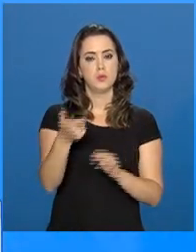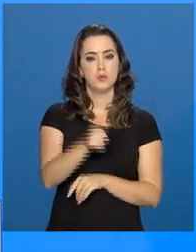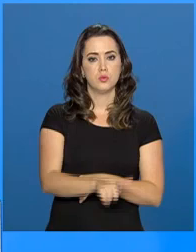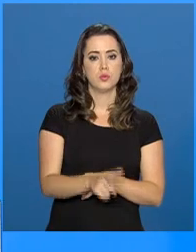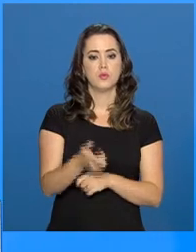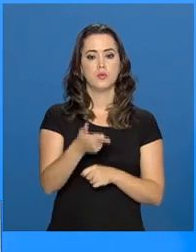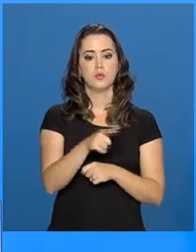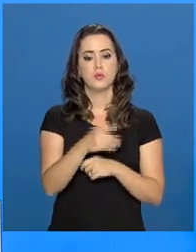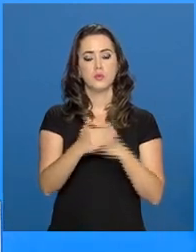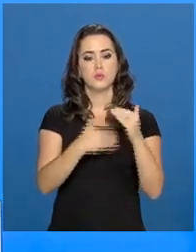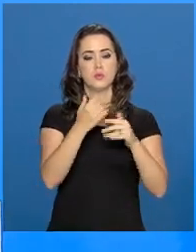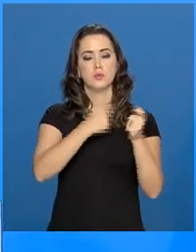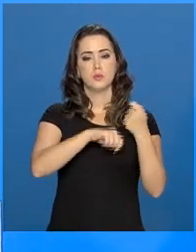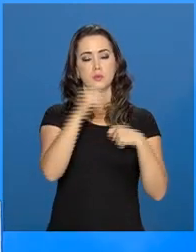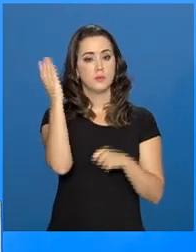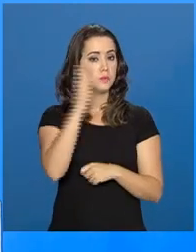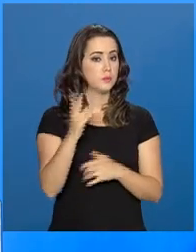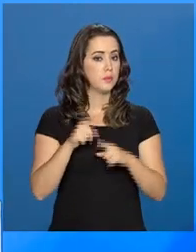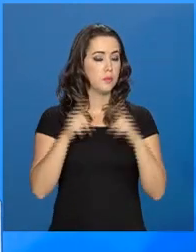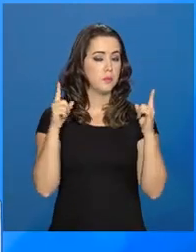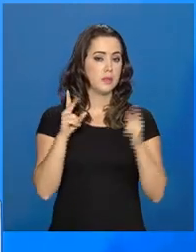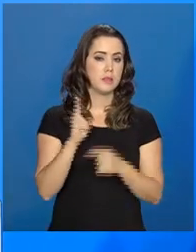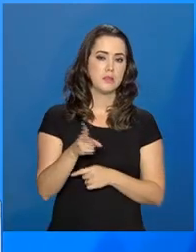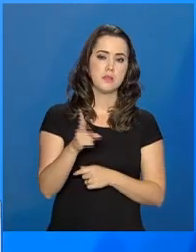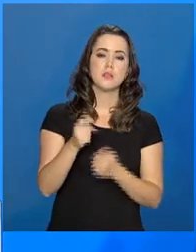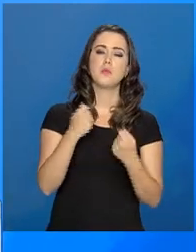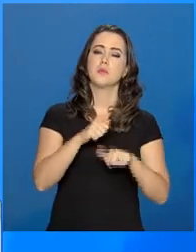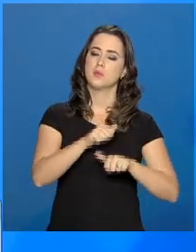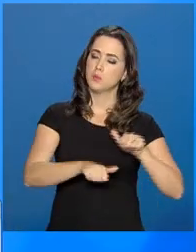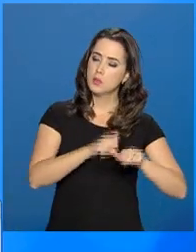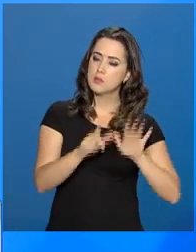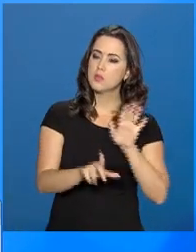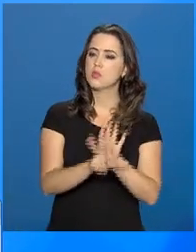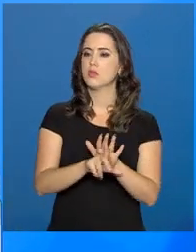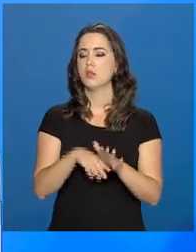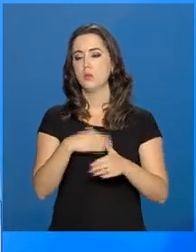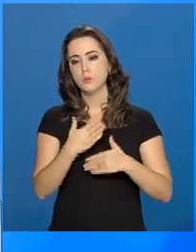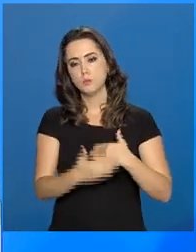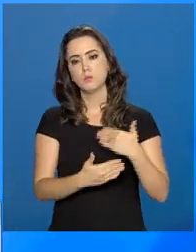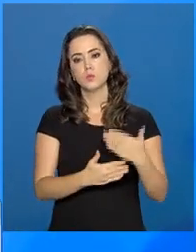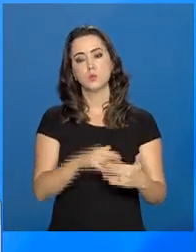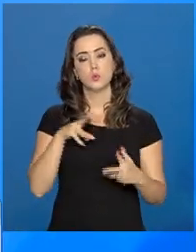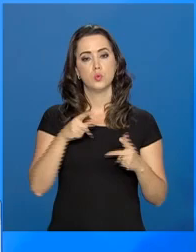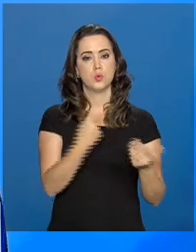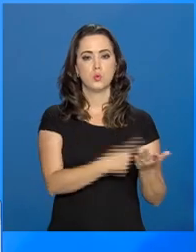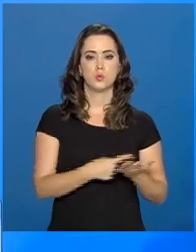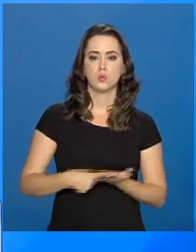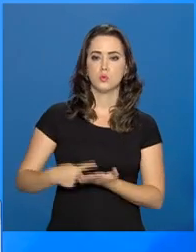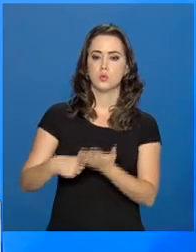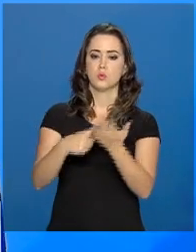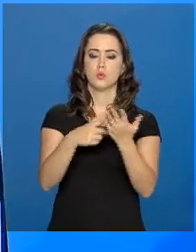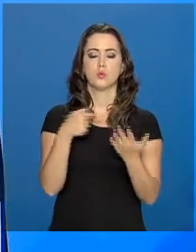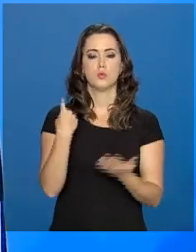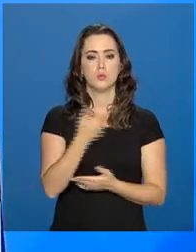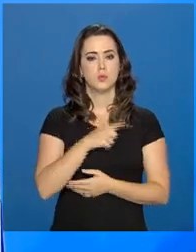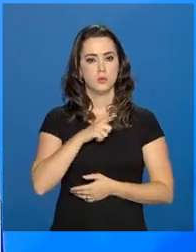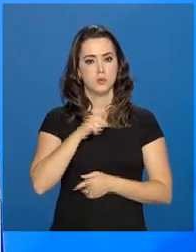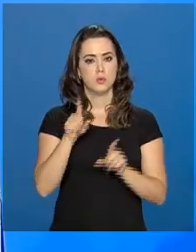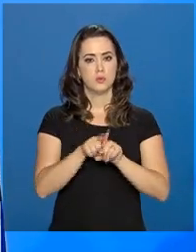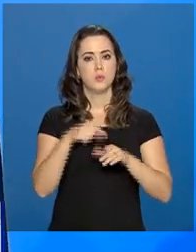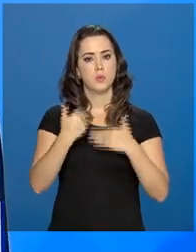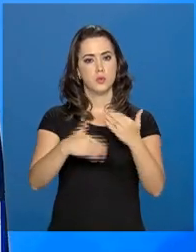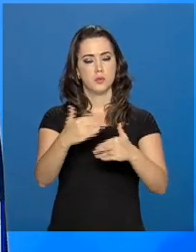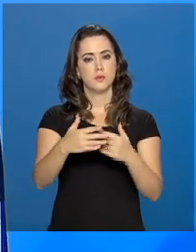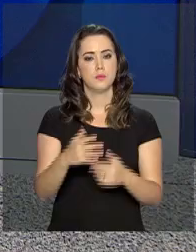economia brasileira. Evidentemente que com reformas e com continuidade de toda essa agenda que nós temos, a gente pode acelerar